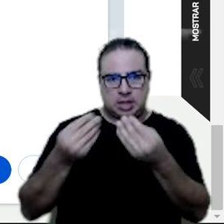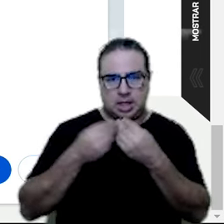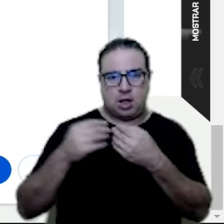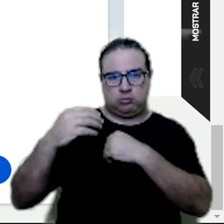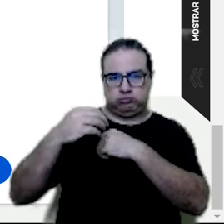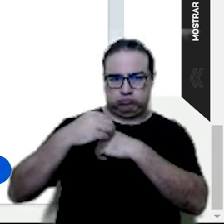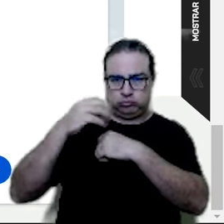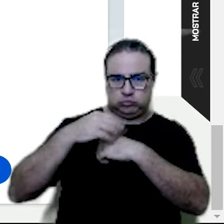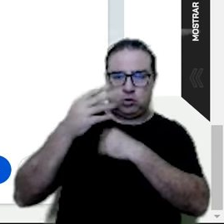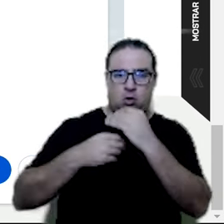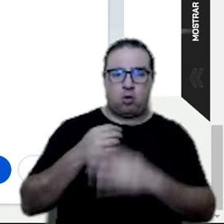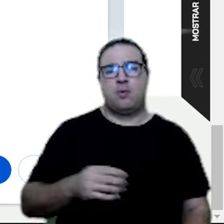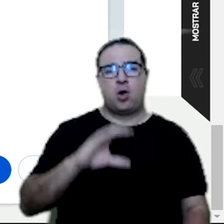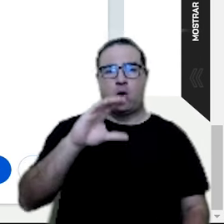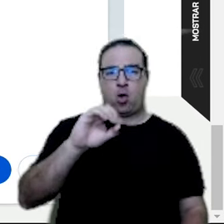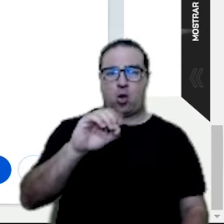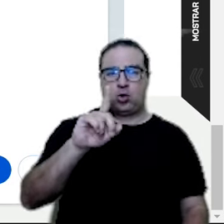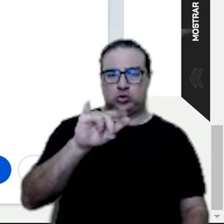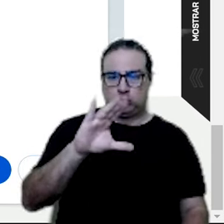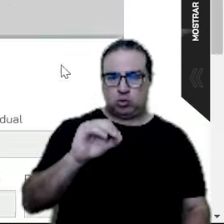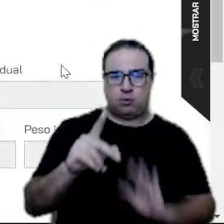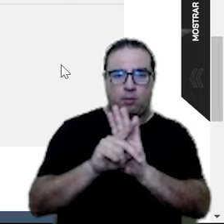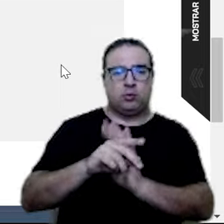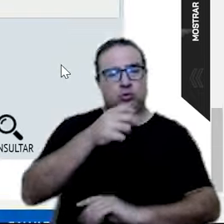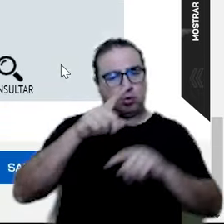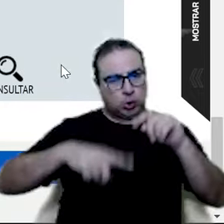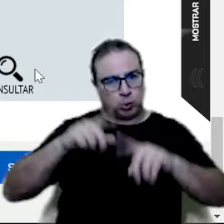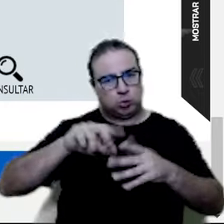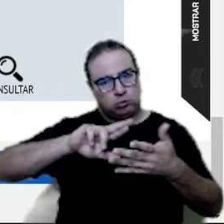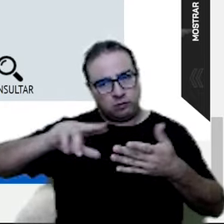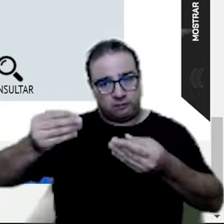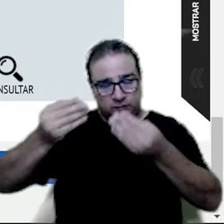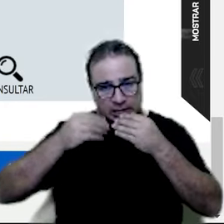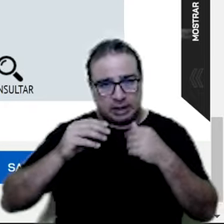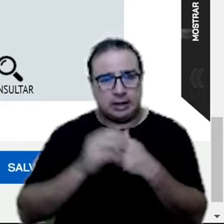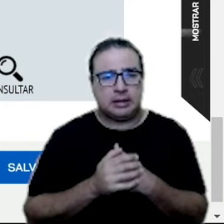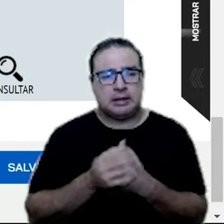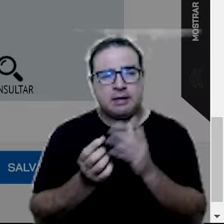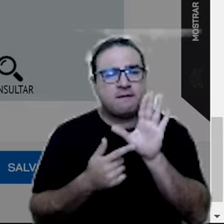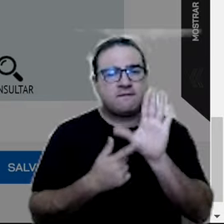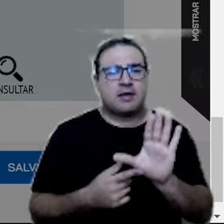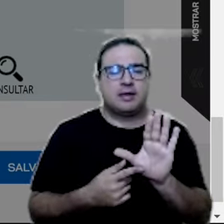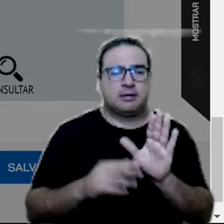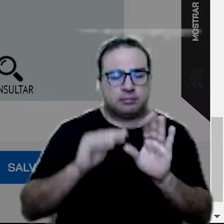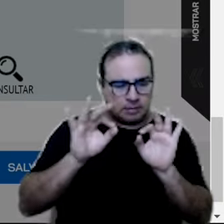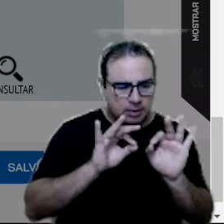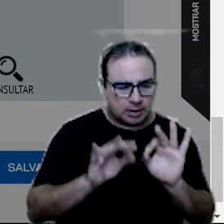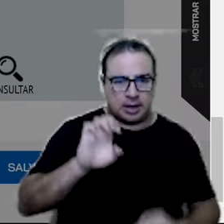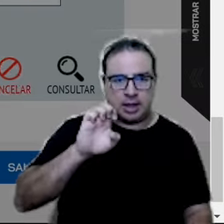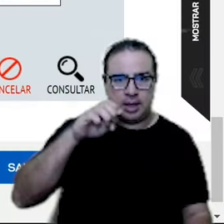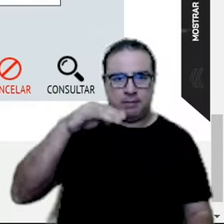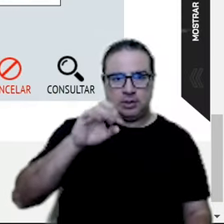ele traz a orientação ó o código do produto E aí depois da visualização a gente clica em